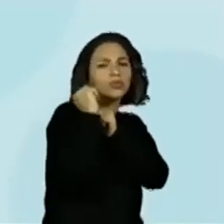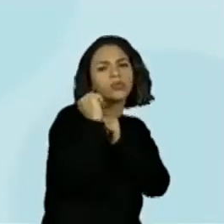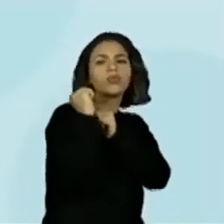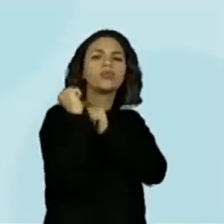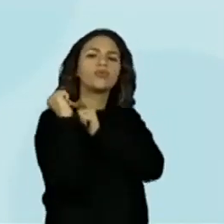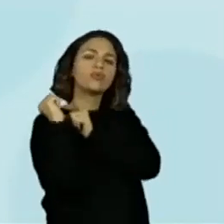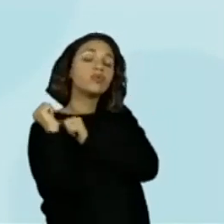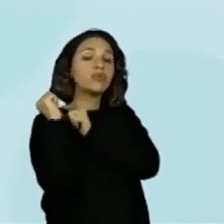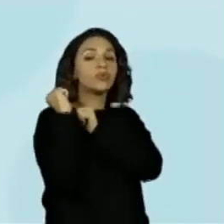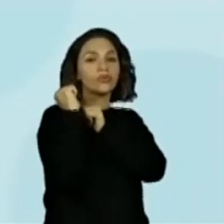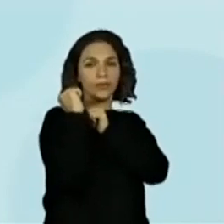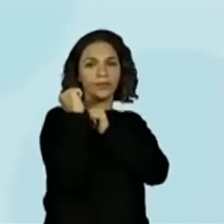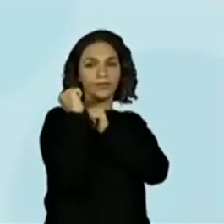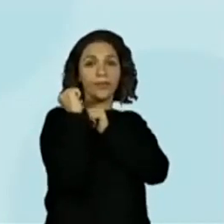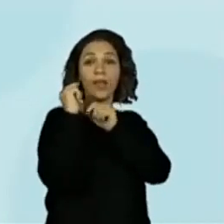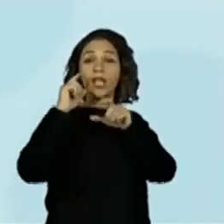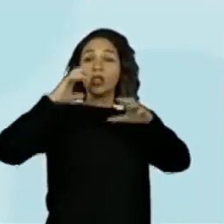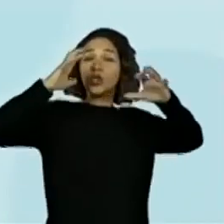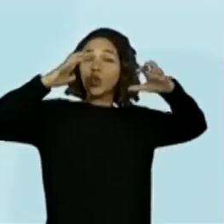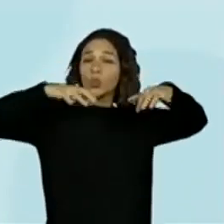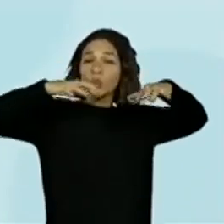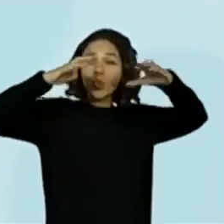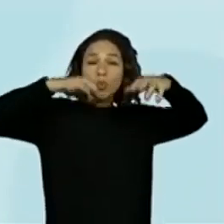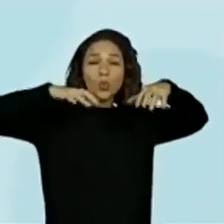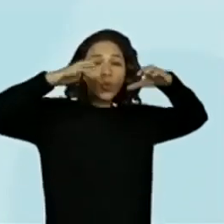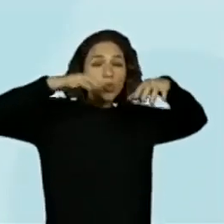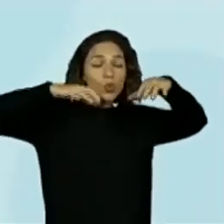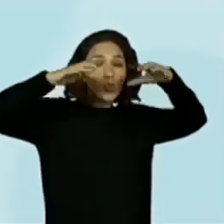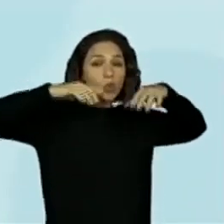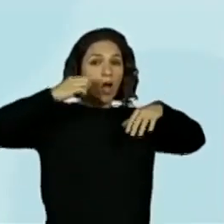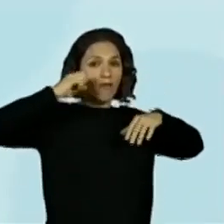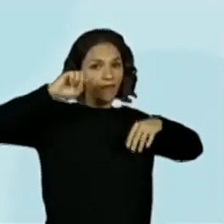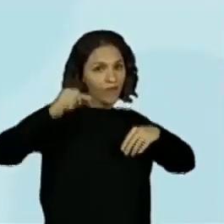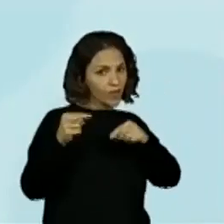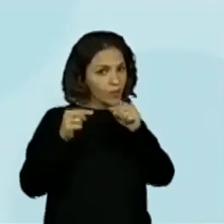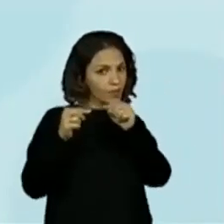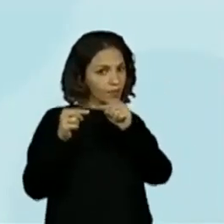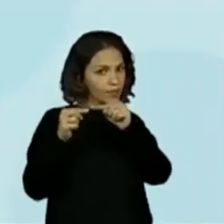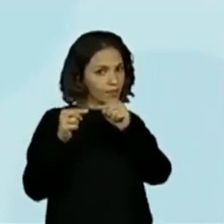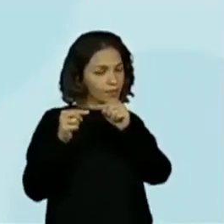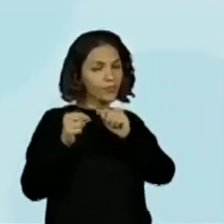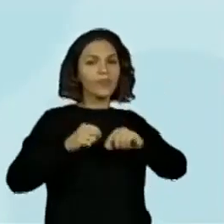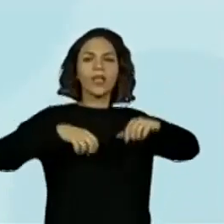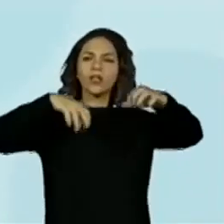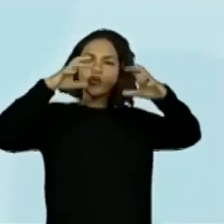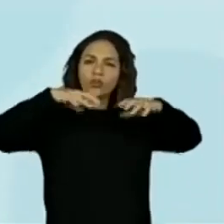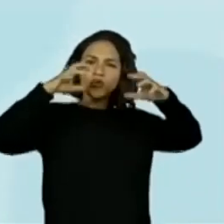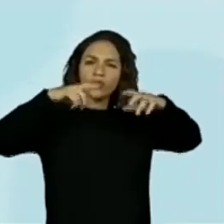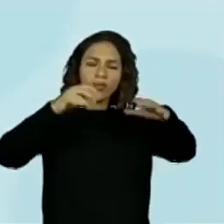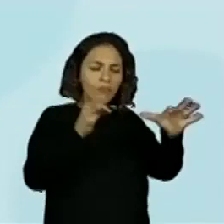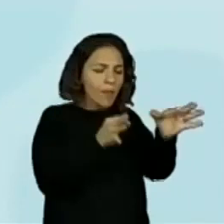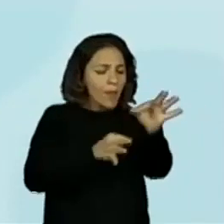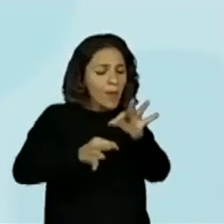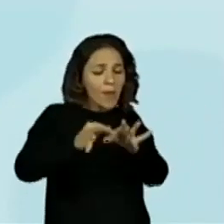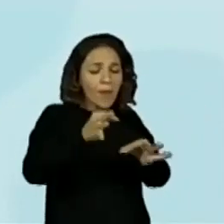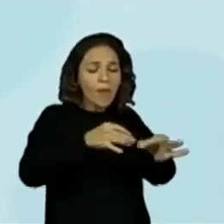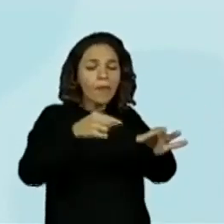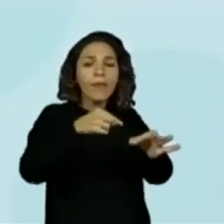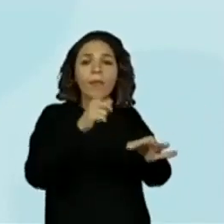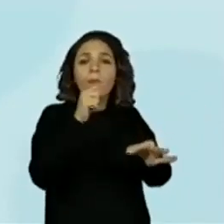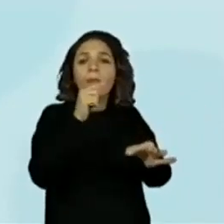Depois de uma chuvarada, olha só a minha vírgula aqui, os grãos tinham ficado